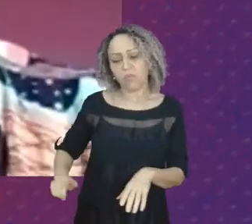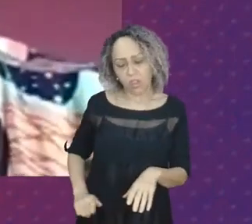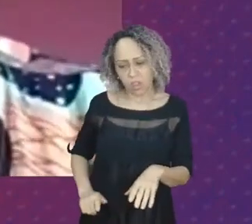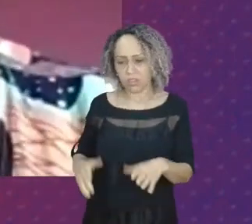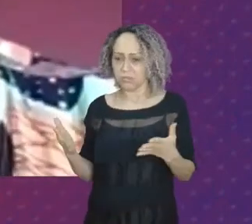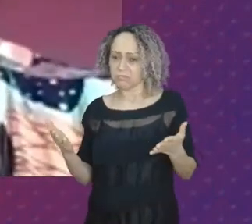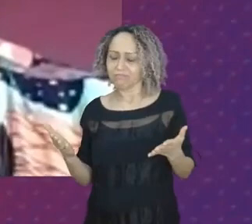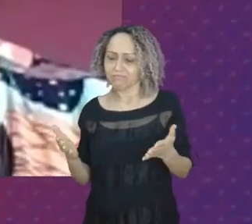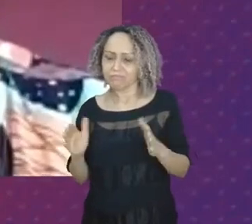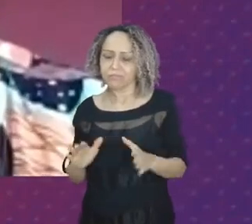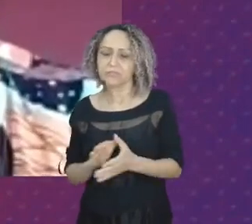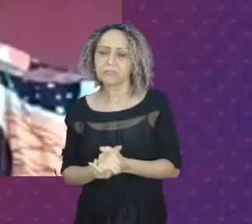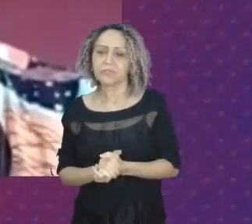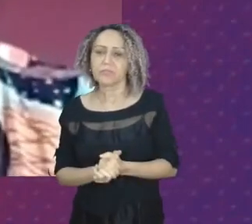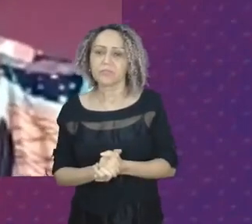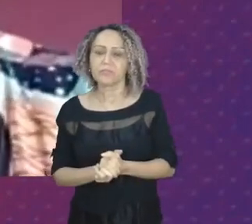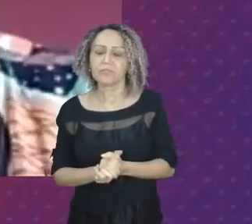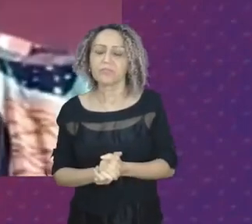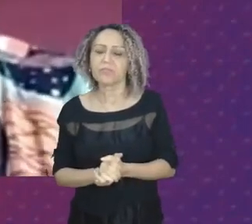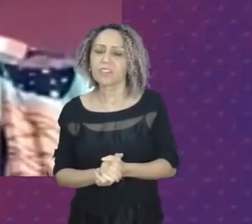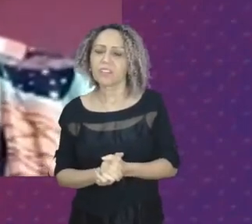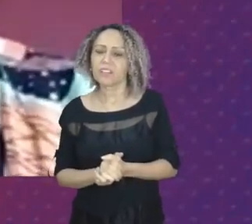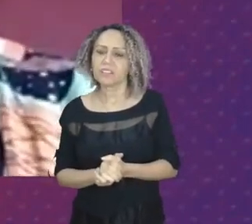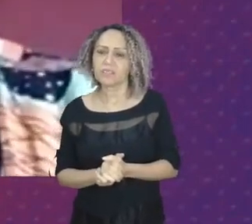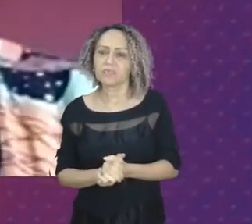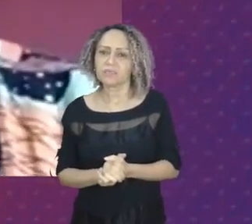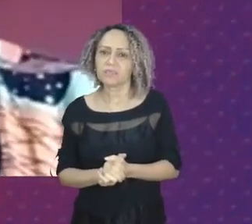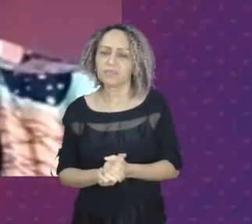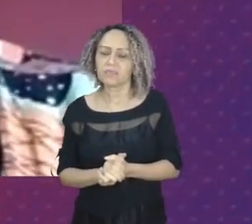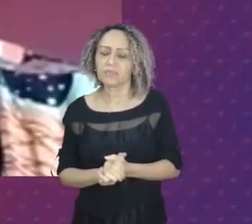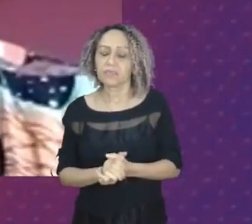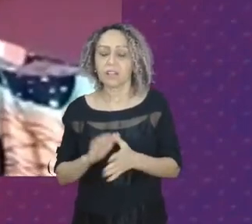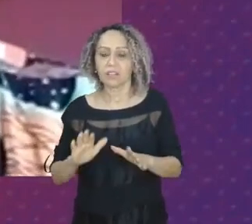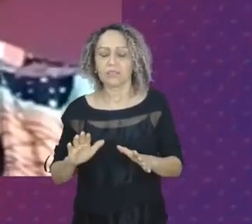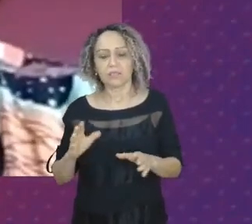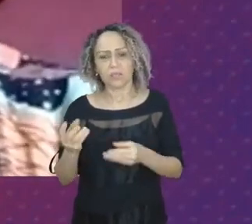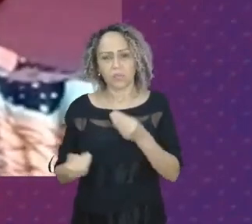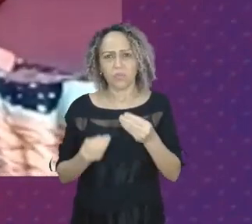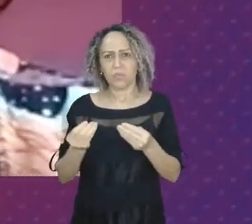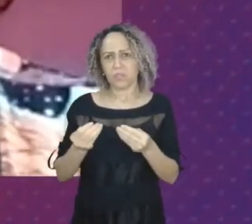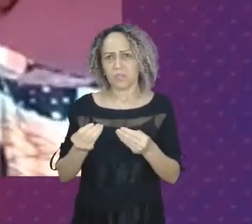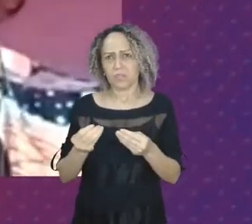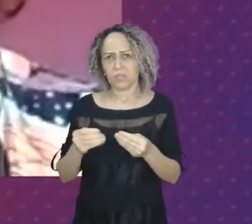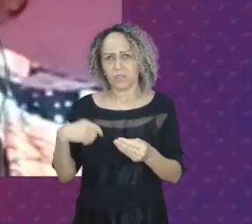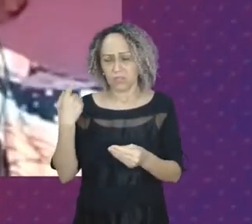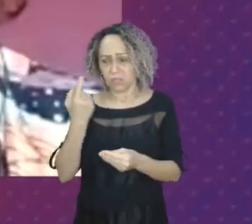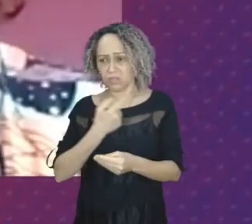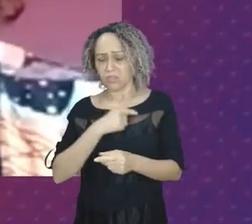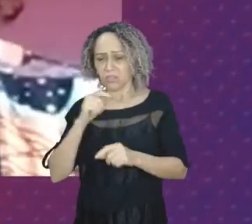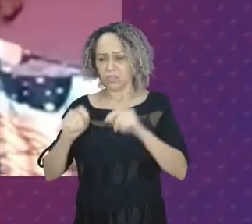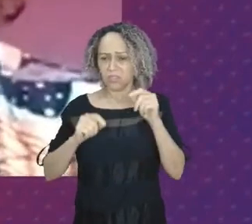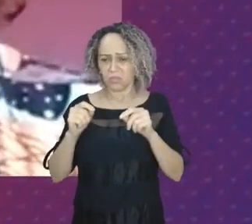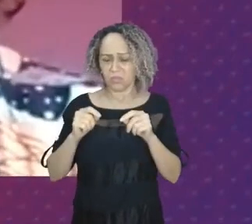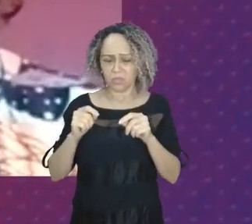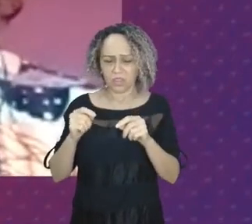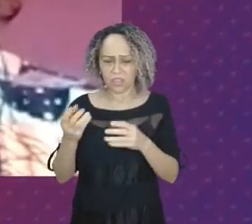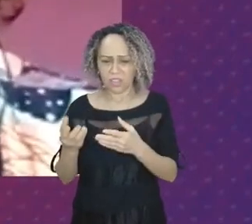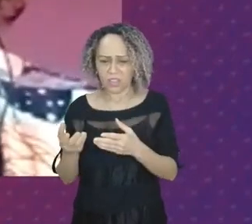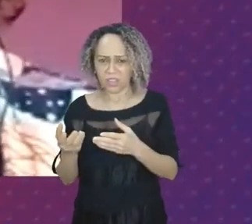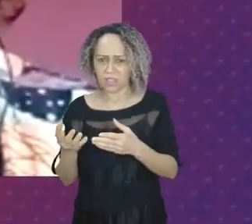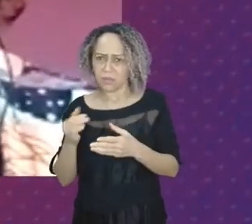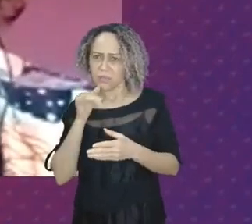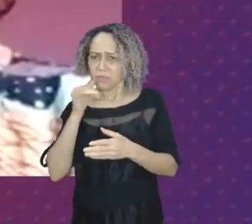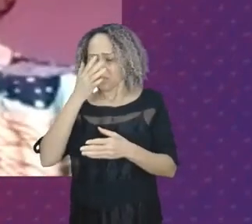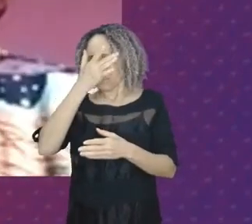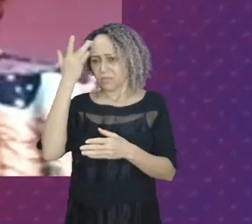implicar na compreensão que os agentes vão ter, não só os agentes, mas a sociedade como um todo, do que a gente chama de